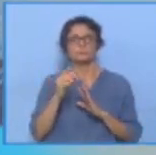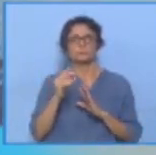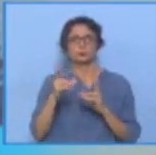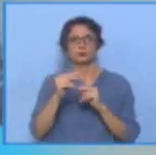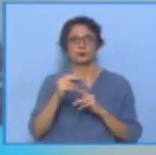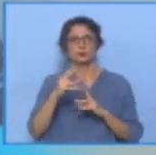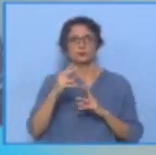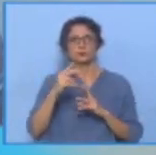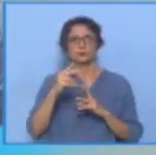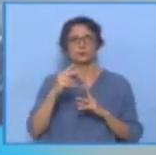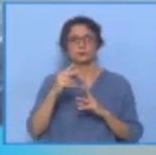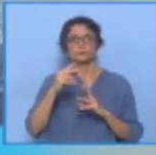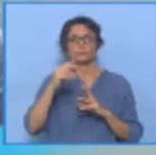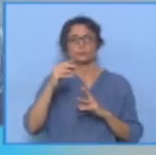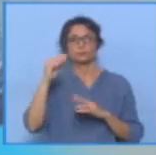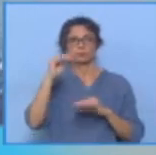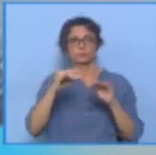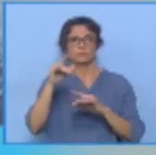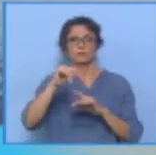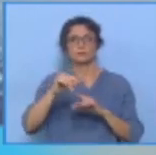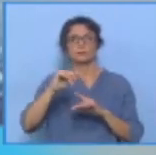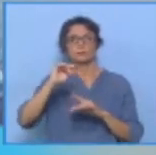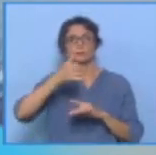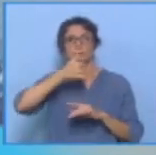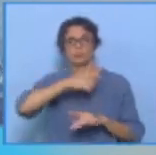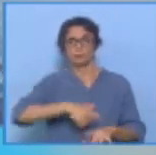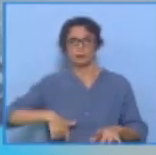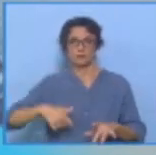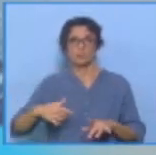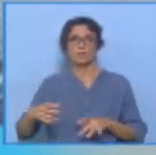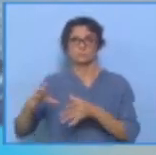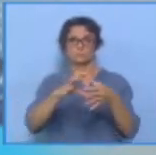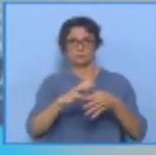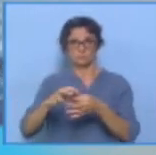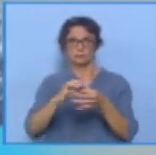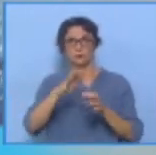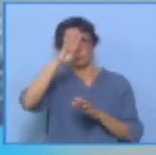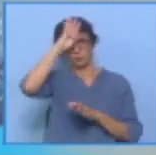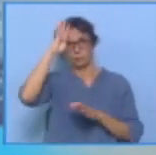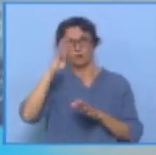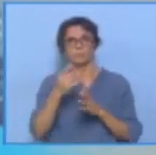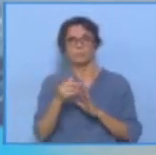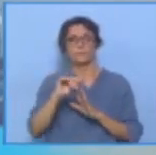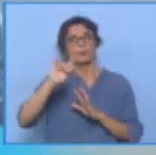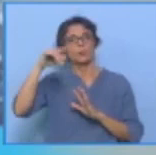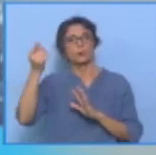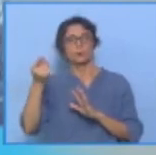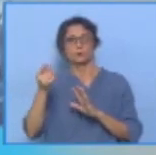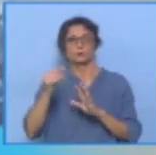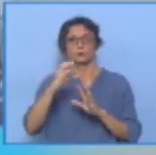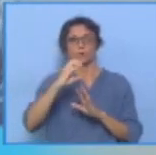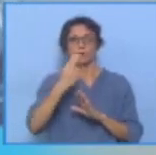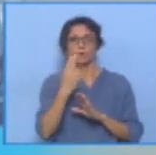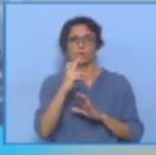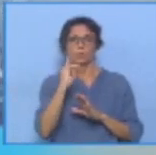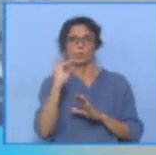80 anos. Muitos que são colaboradores próximos do Papa, até na Cúria, e aqueles que não estão na Cúria são personalidades